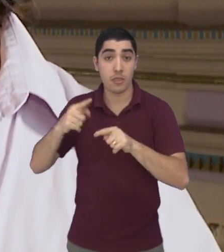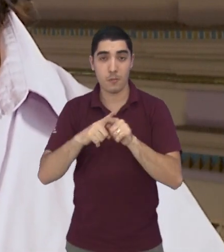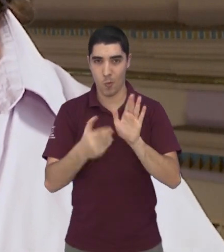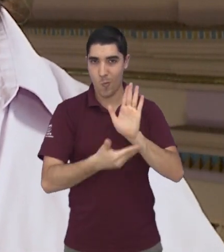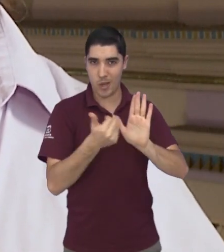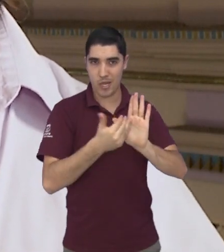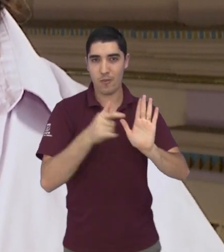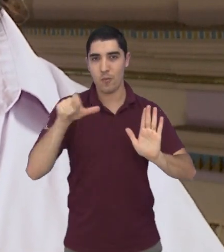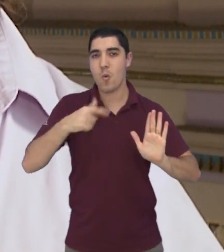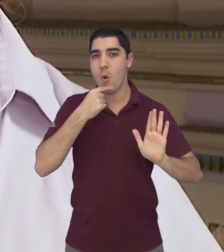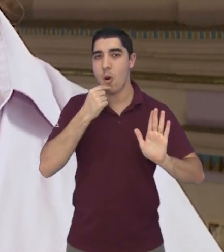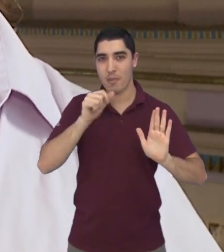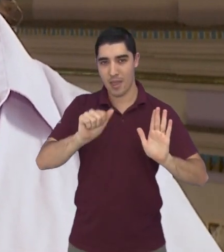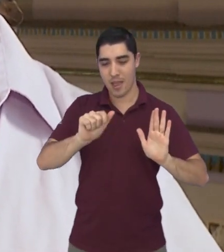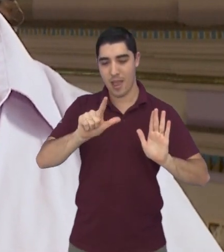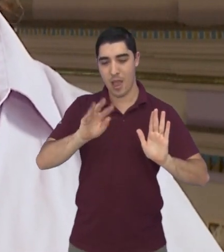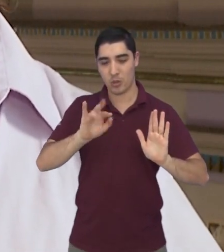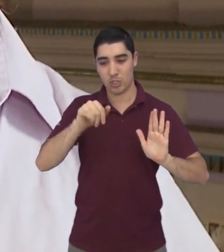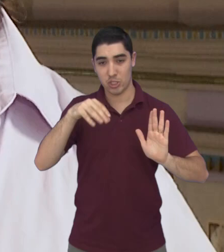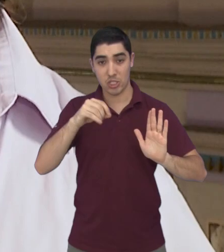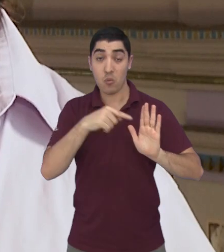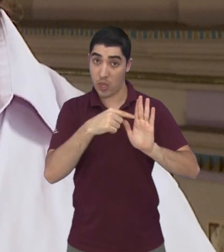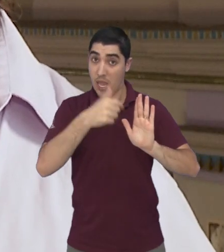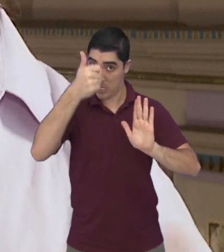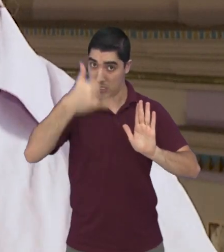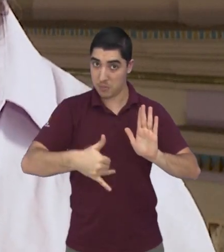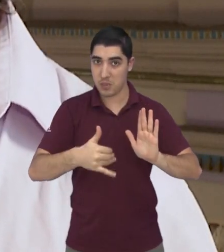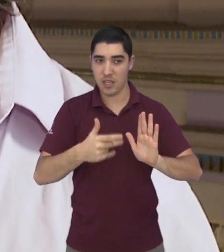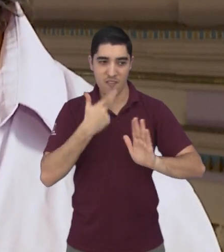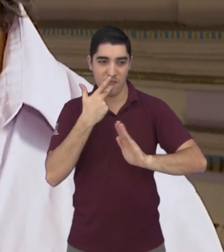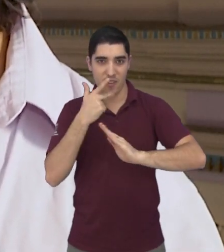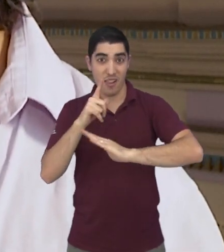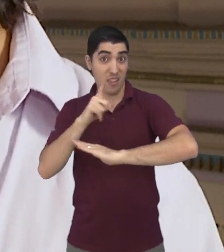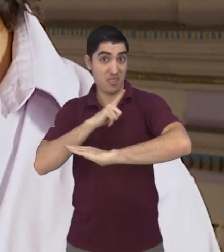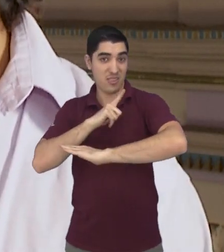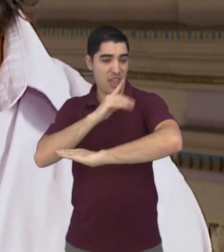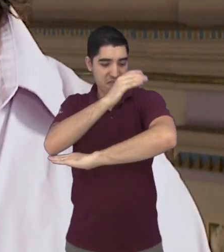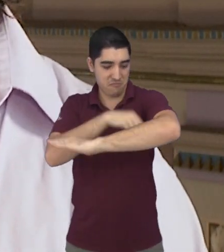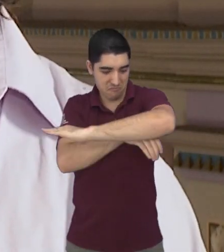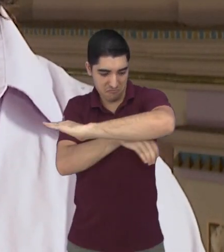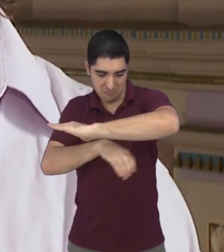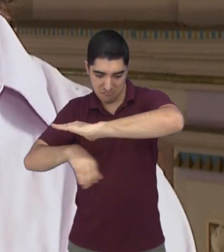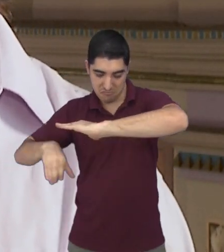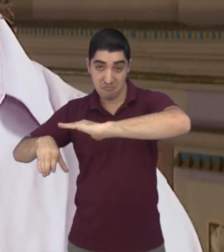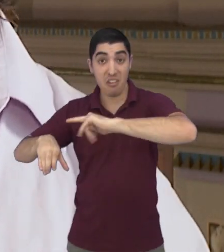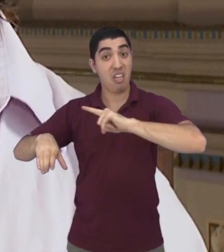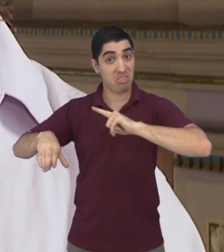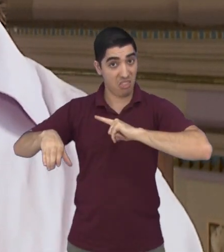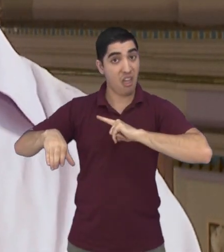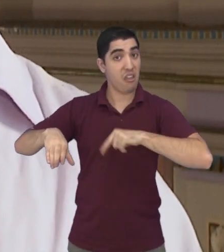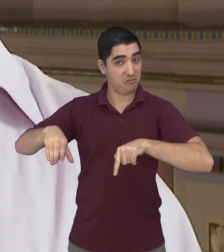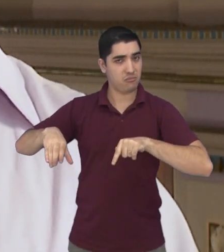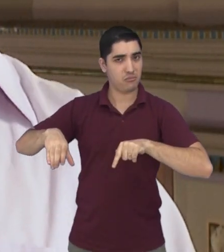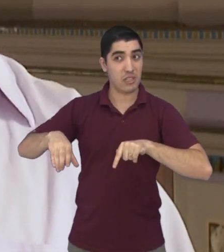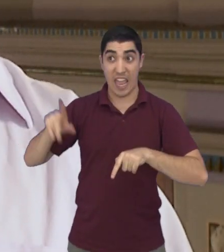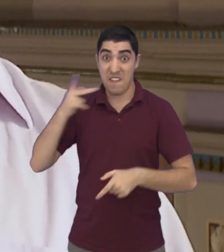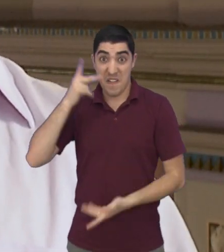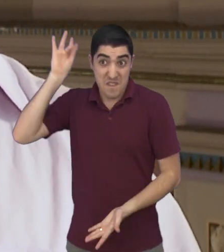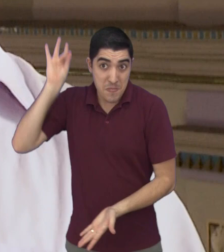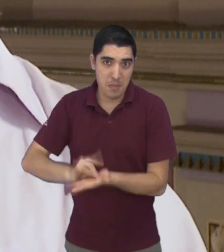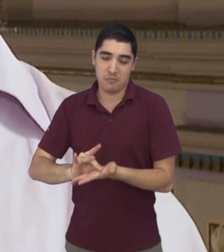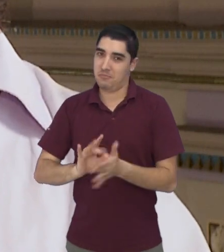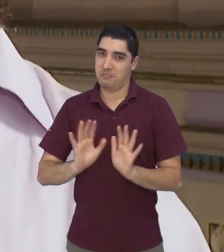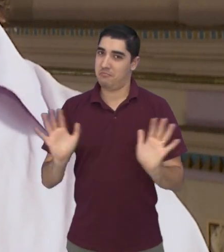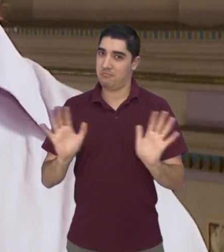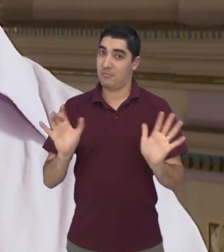ele cita a parte do túnel, da existência do túnel, mas ele não afirma. É o que nós estamos falando aqui, nós estamos conjecturando. Alguns chegam a